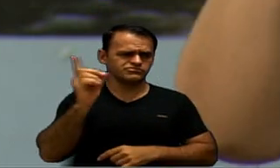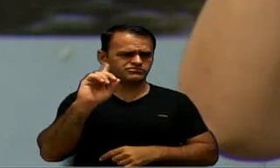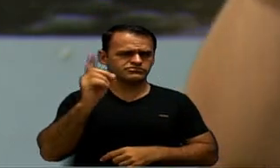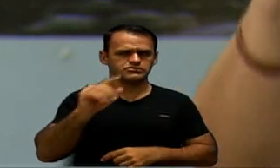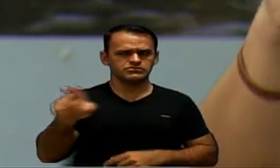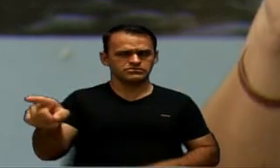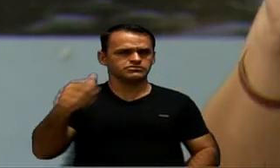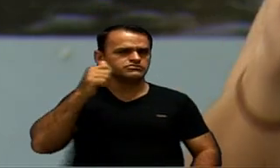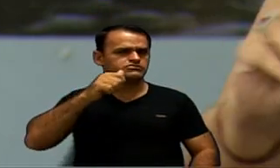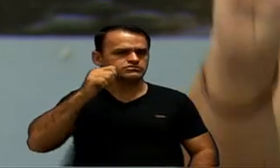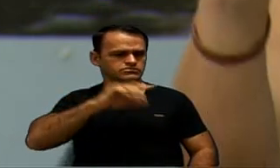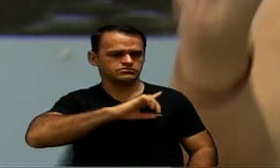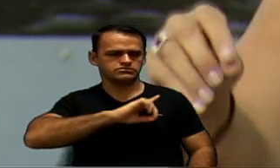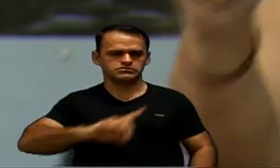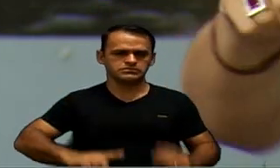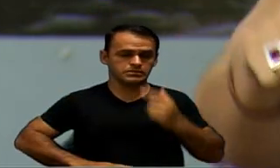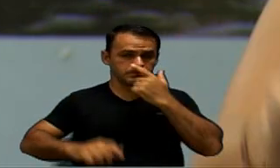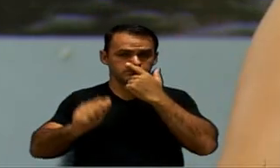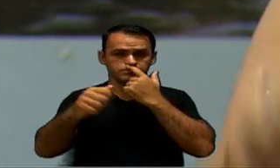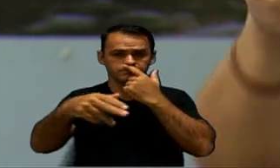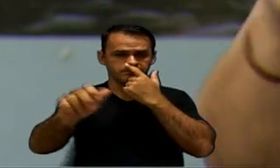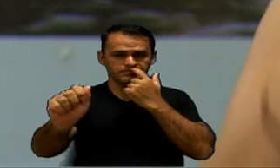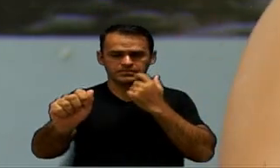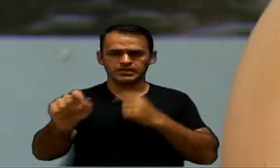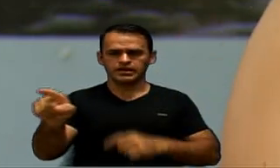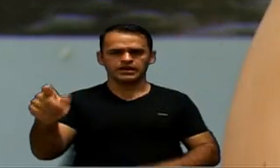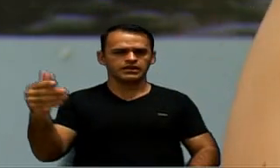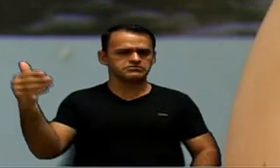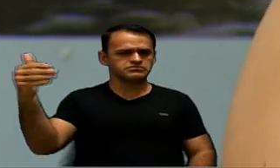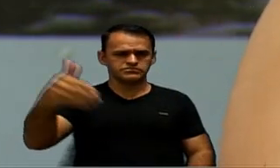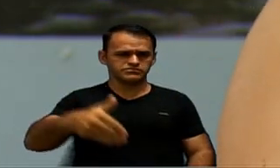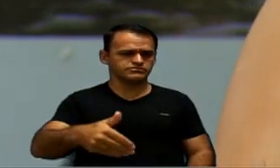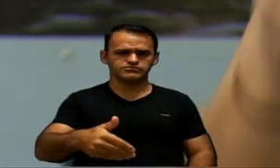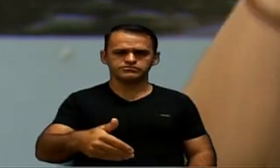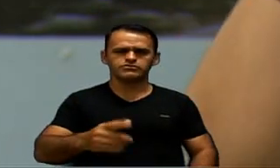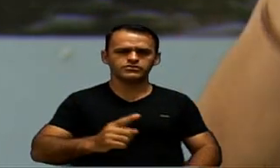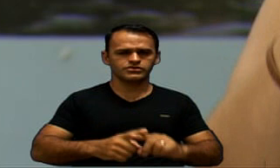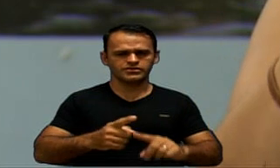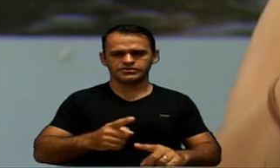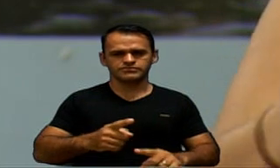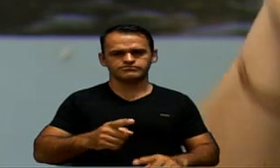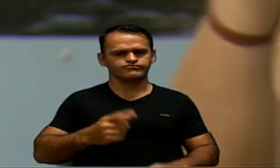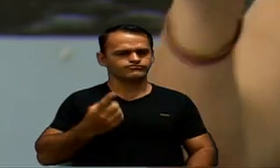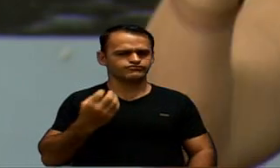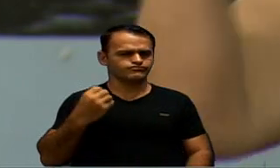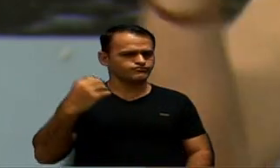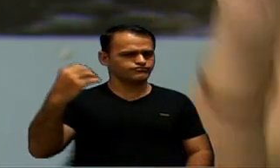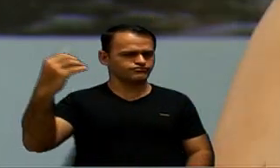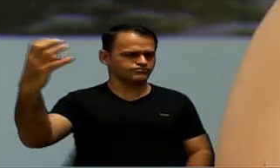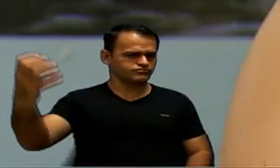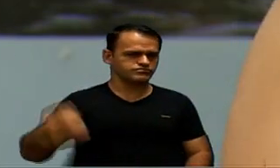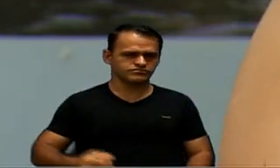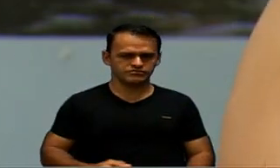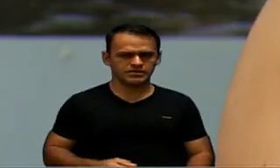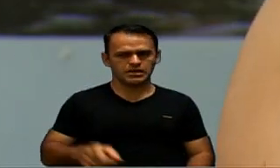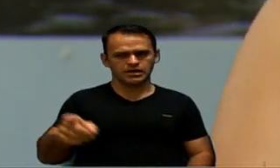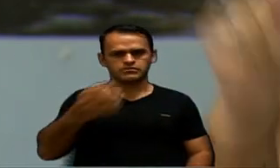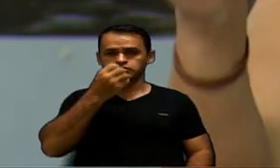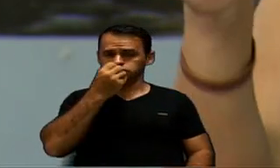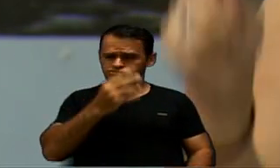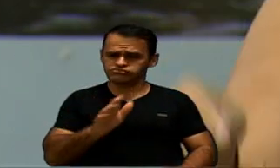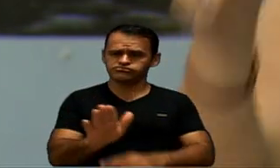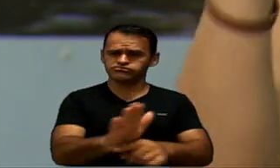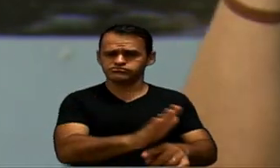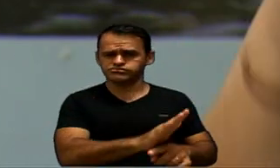é uma pessoa maravilhosa, a doutora Ana Luísa, só não está aqui porque não está em Sorocaba. Uma pessoa que, se não fosse por ela, a DDM era muito pior.